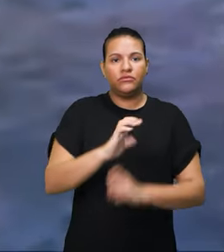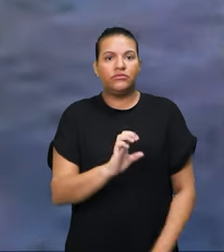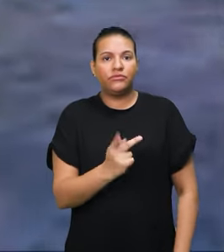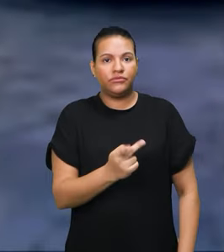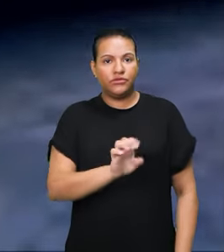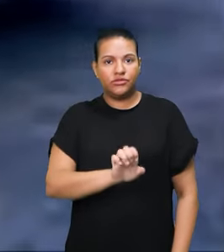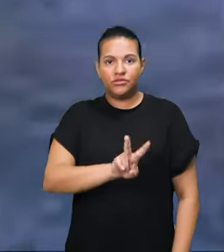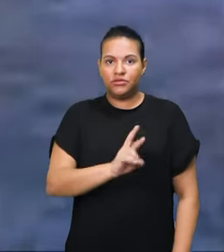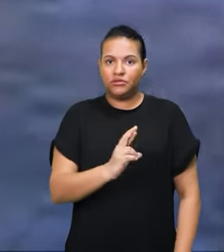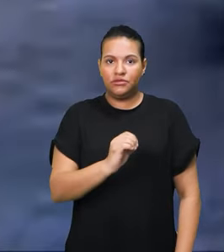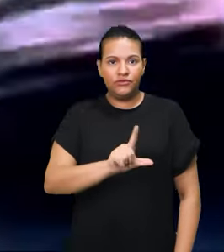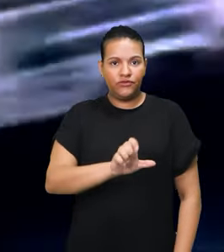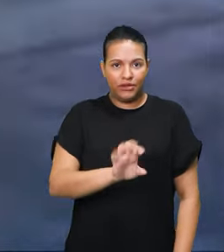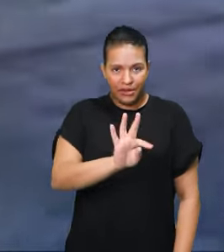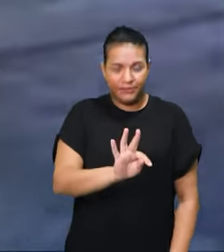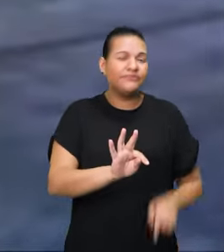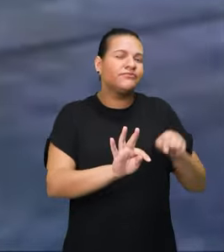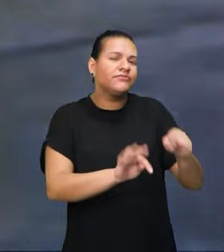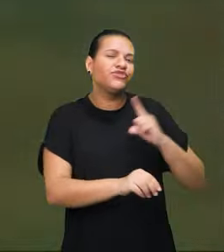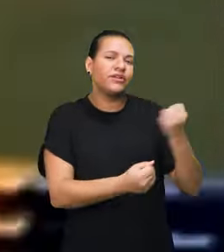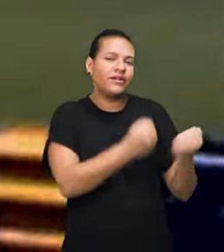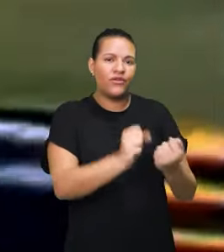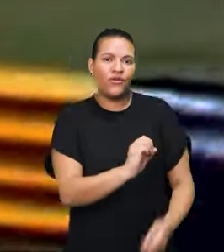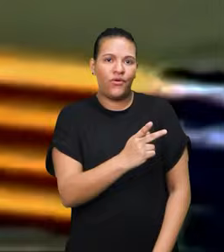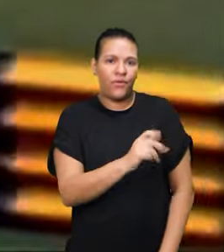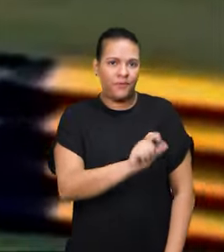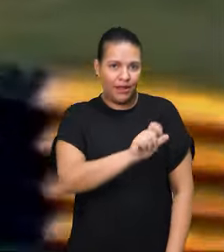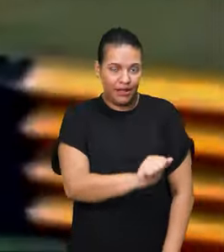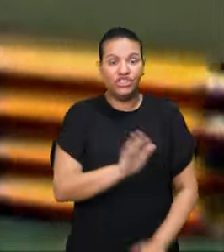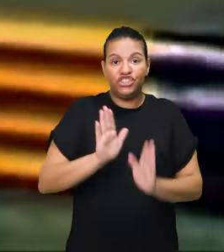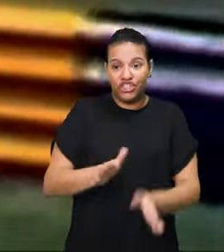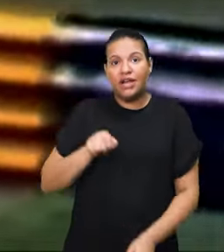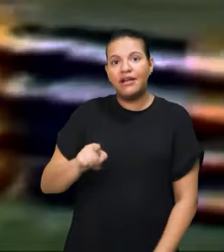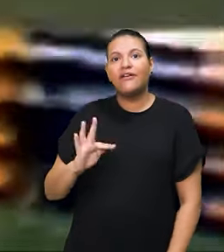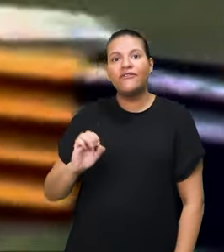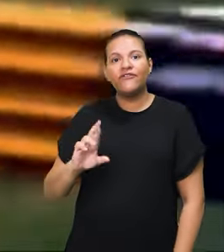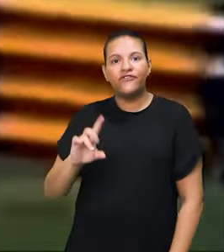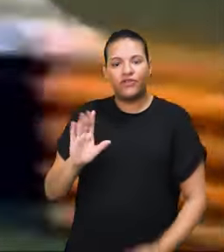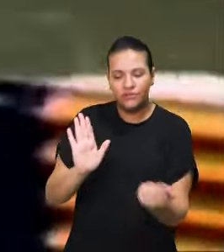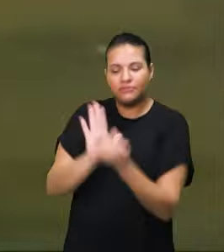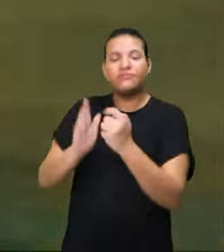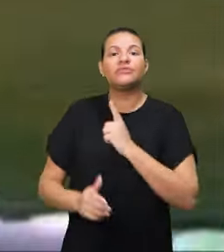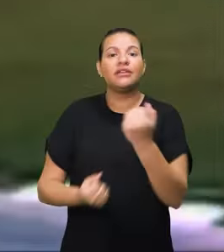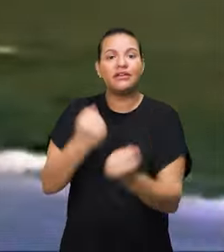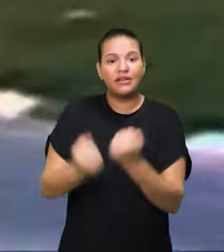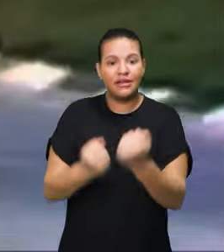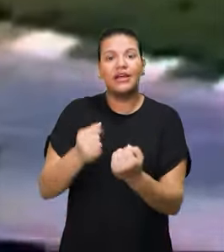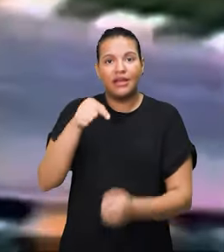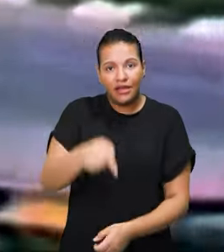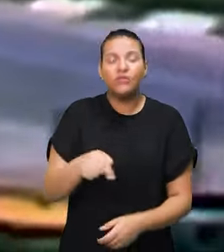governo federal do Brasil união e reconstrução é dia há Opalas de diferentes cores em uma pista de